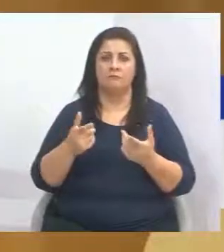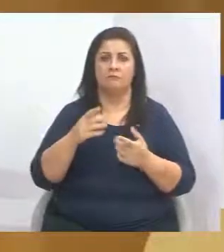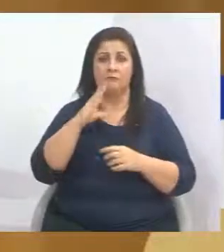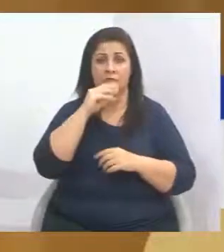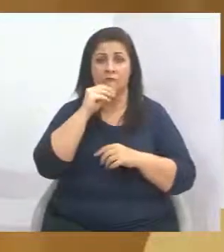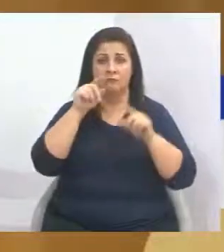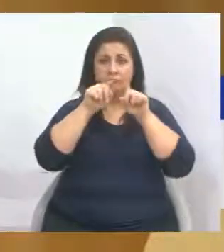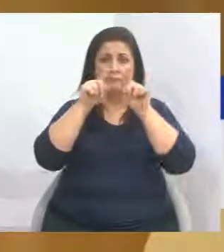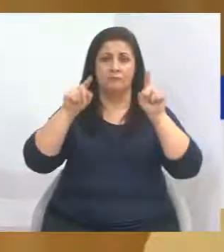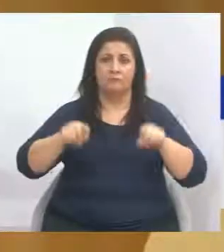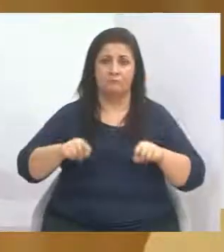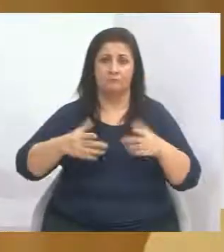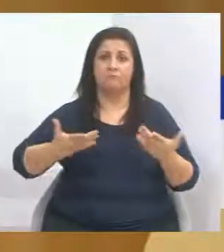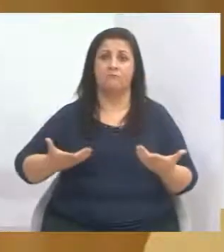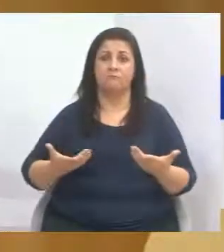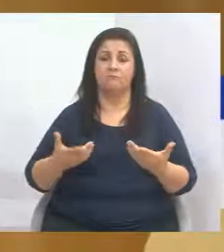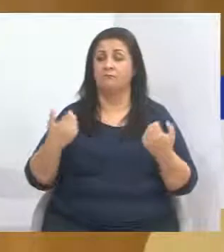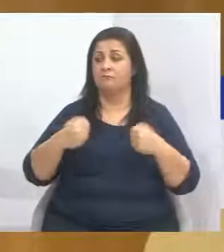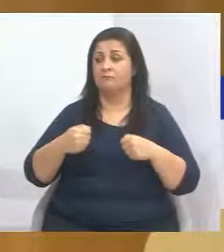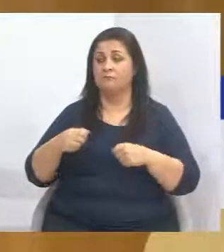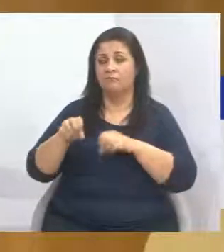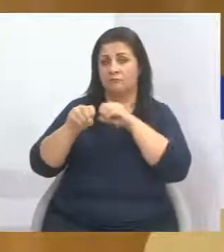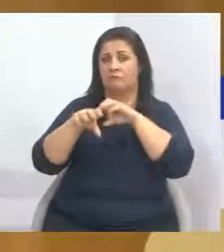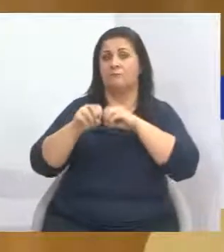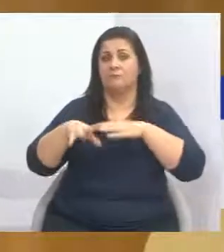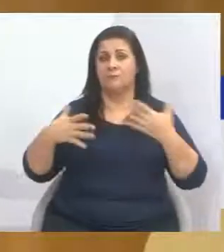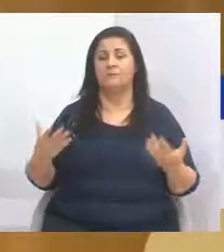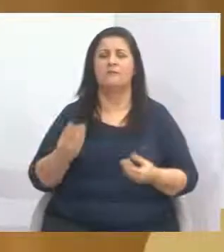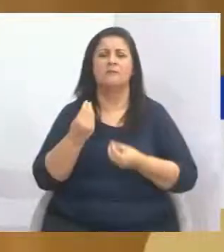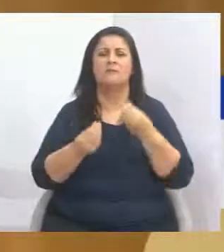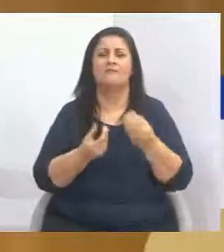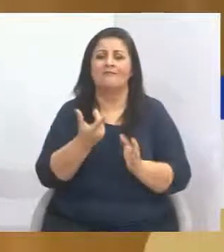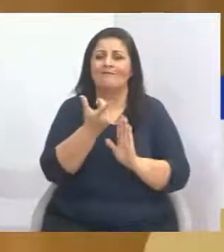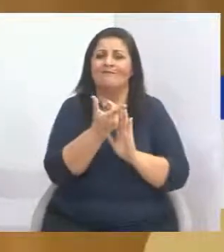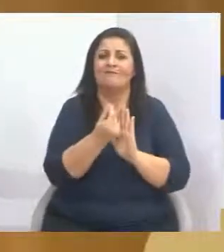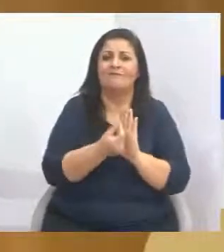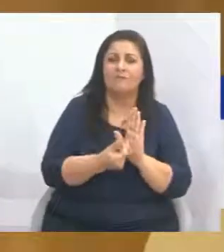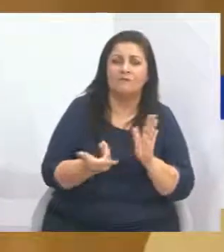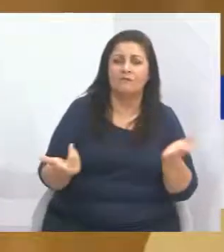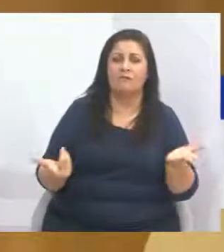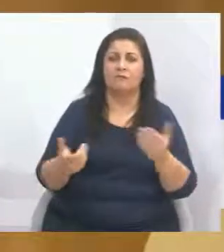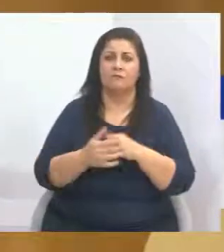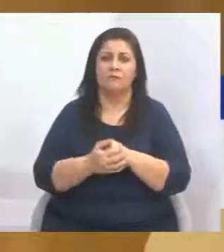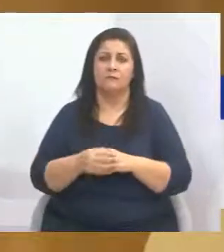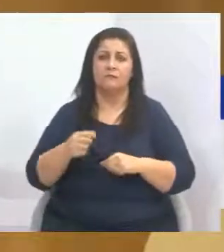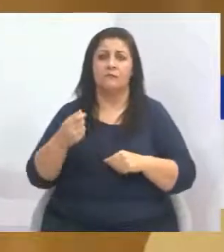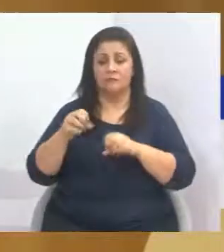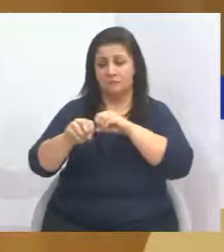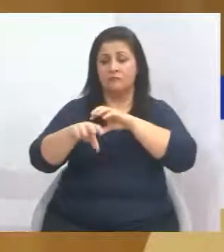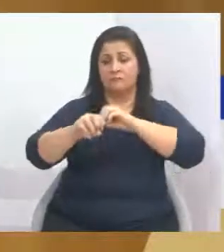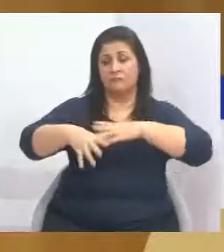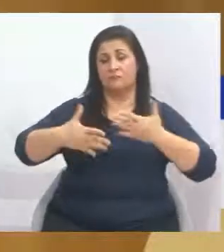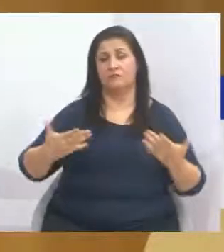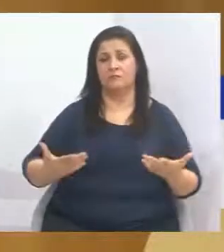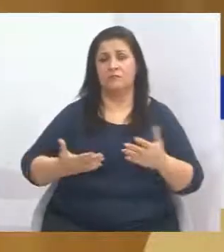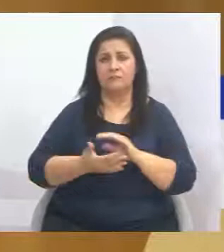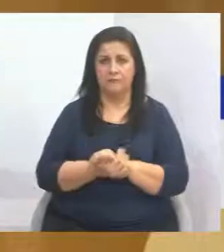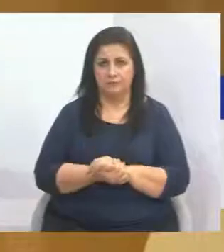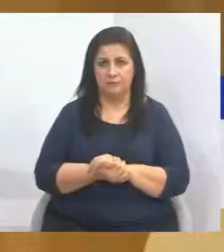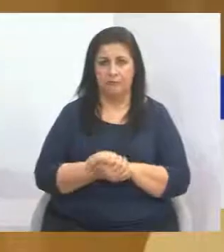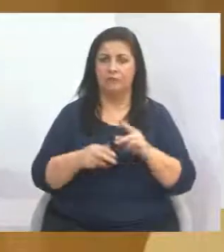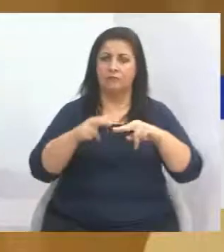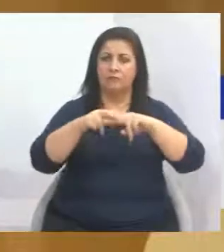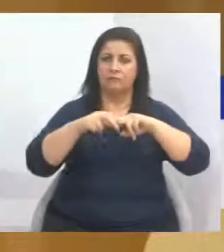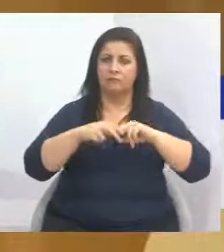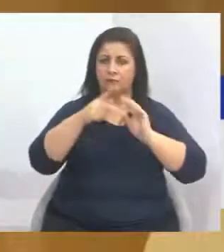treinamento, gerando custos sem estimativa de impacto orçamentário e indicação de orçamento para esse serviço. Dessa forma,